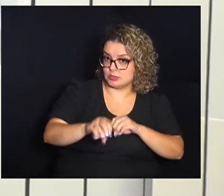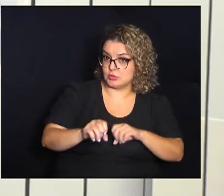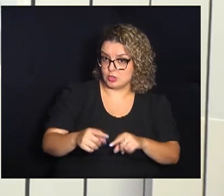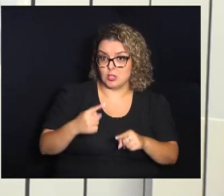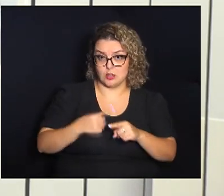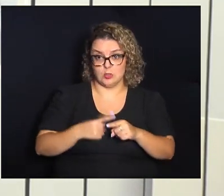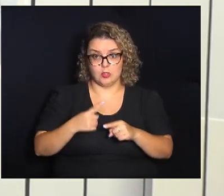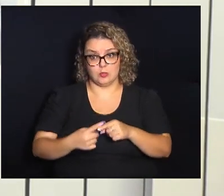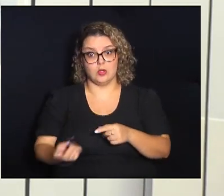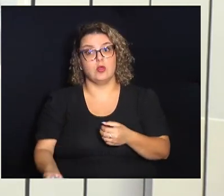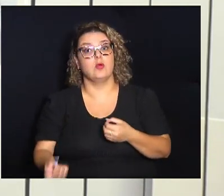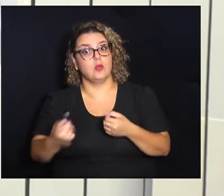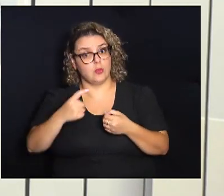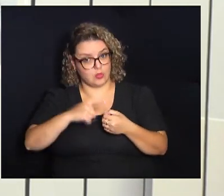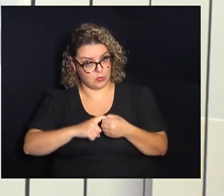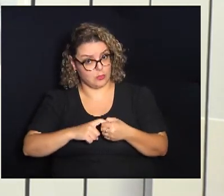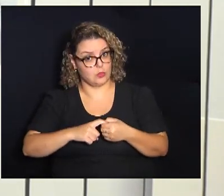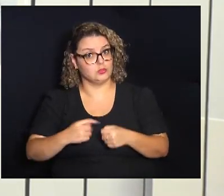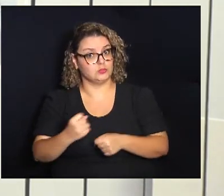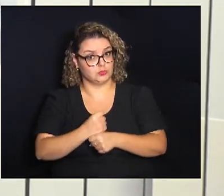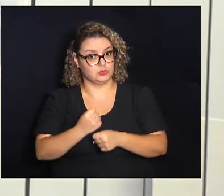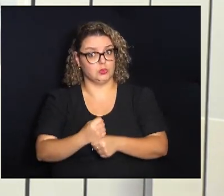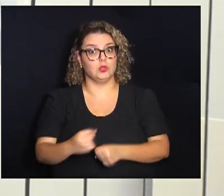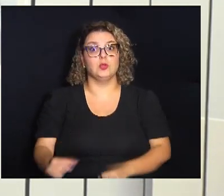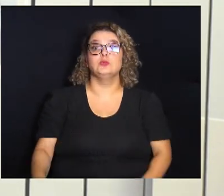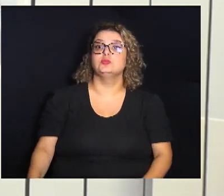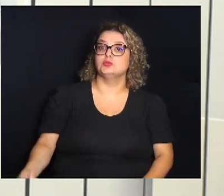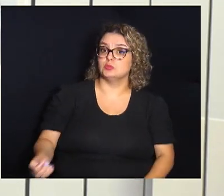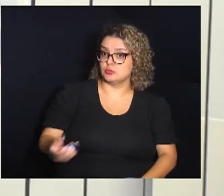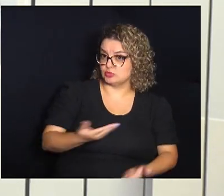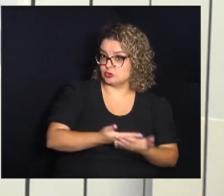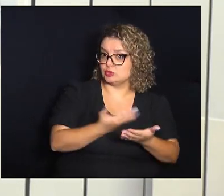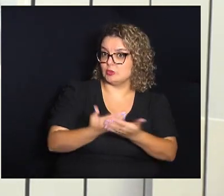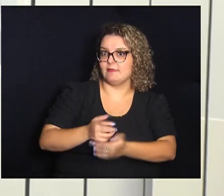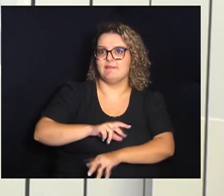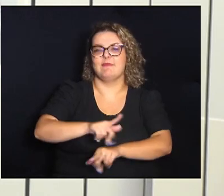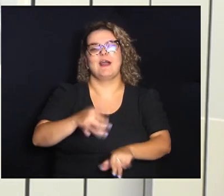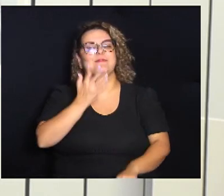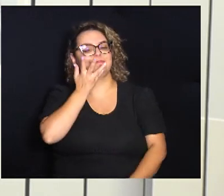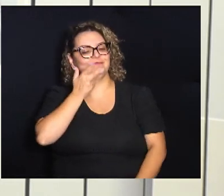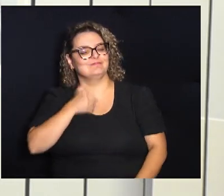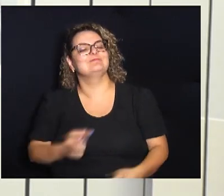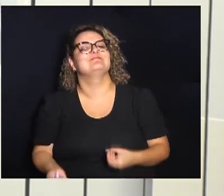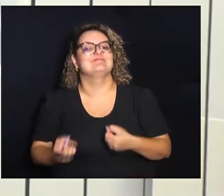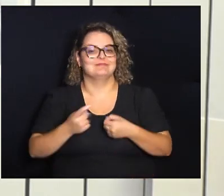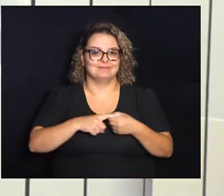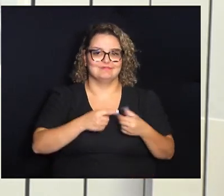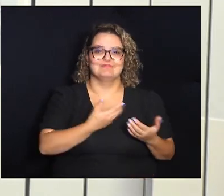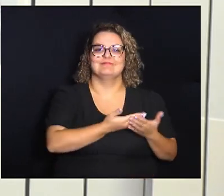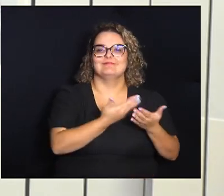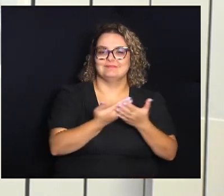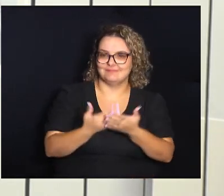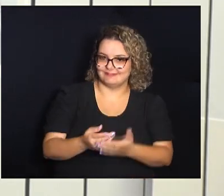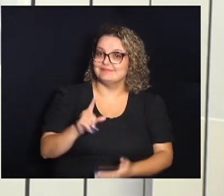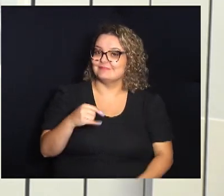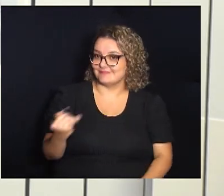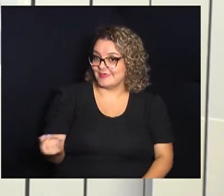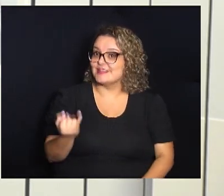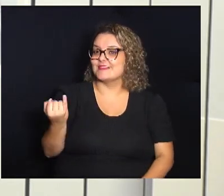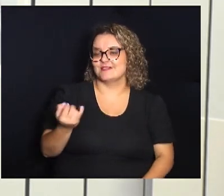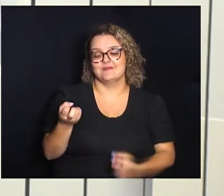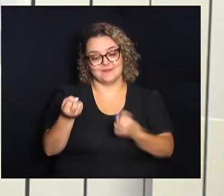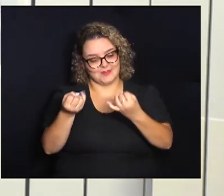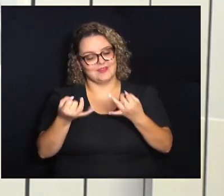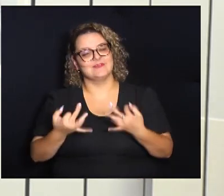com o retorno do ano letivo, milhares de crianças retornaram às aulas. Então é importante, uma